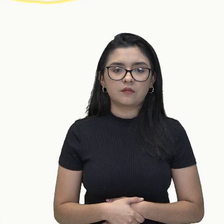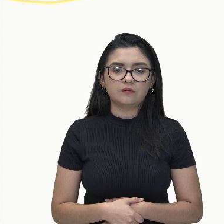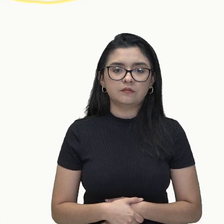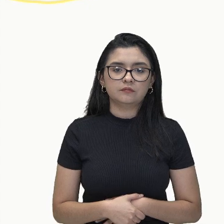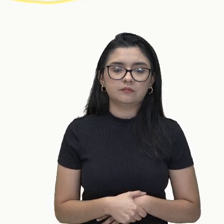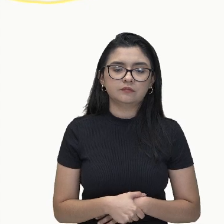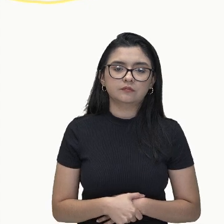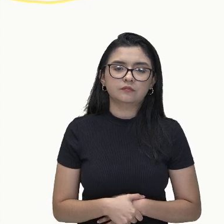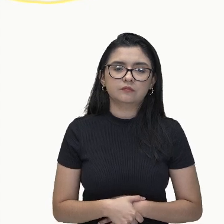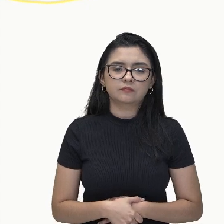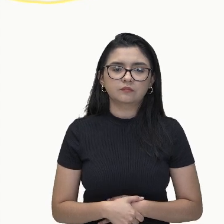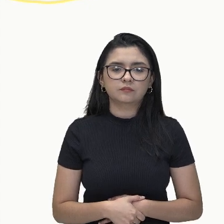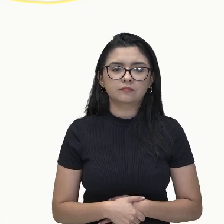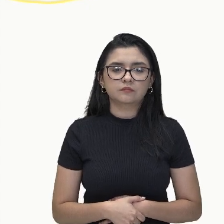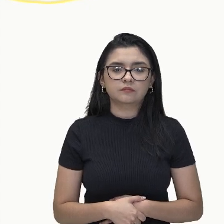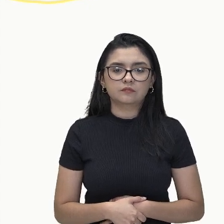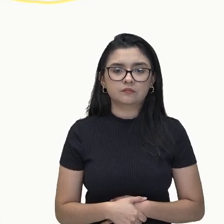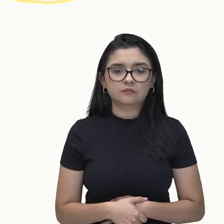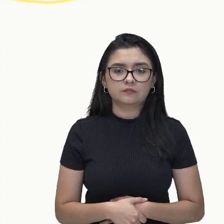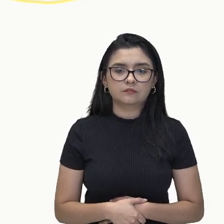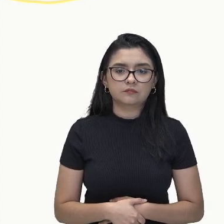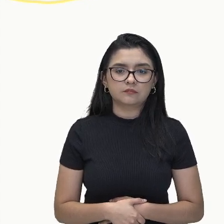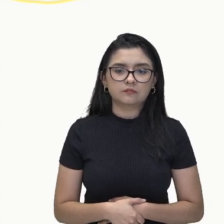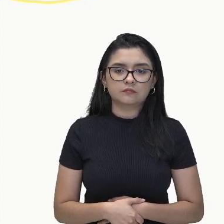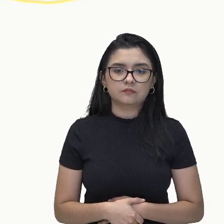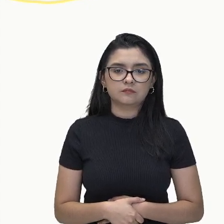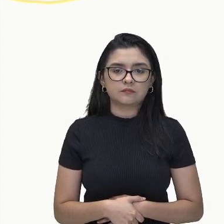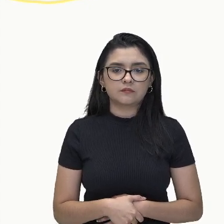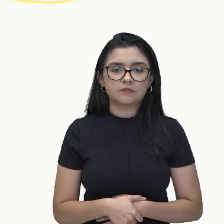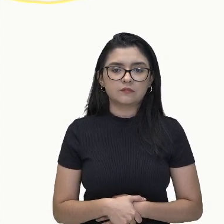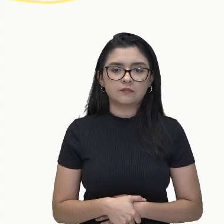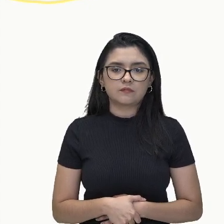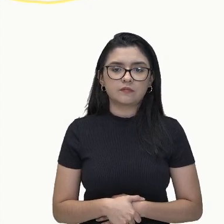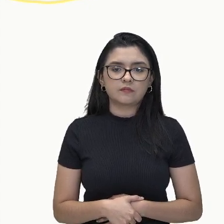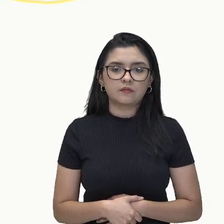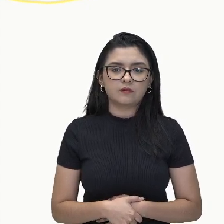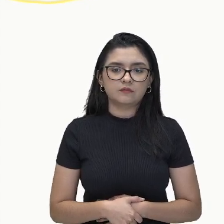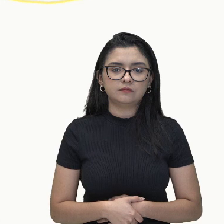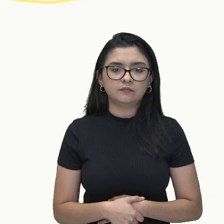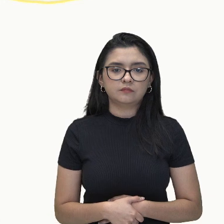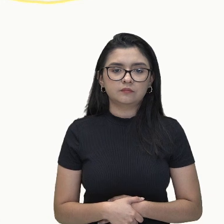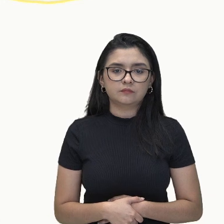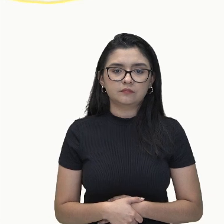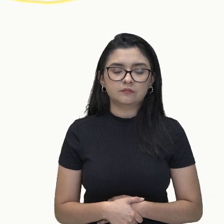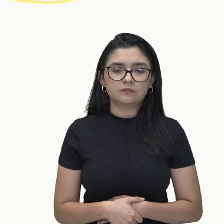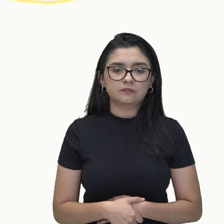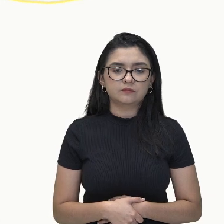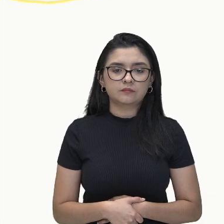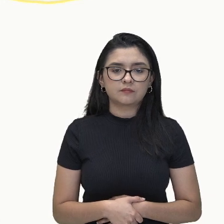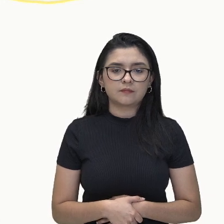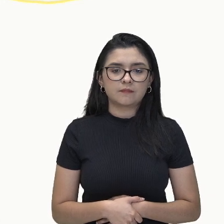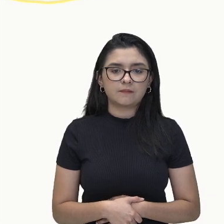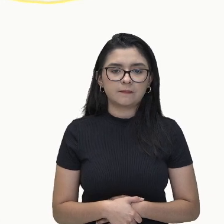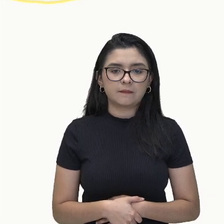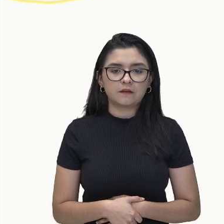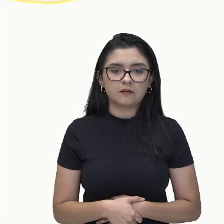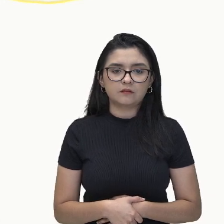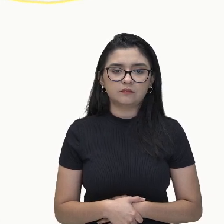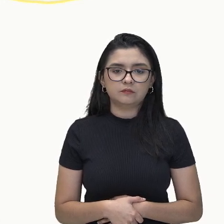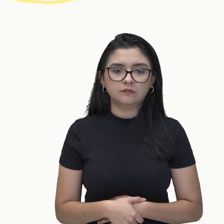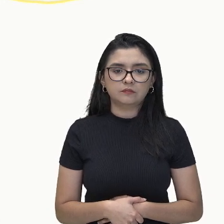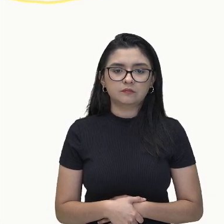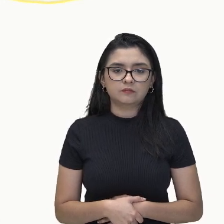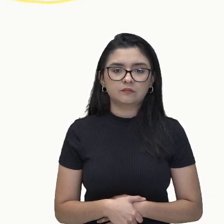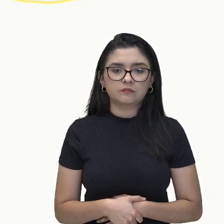anog como S anido tio lati